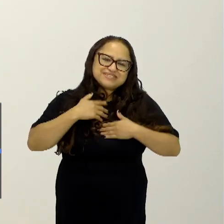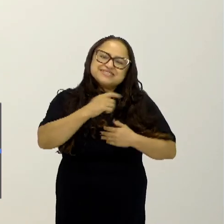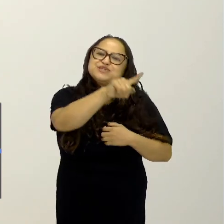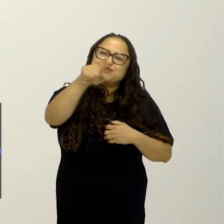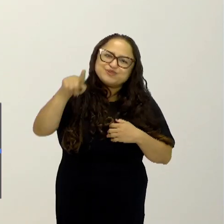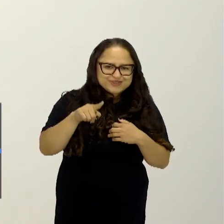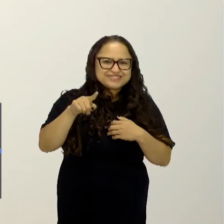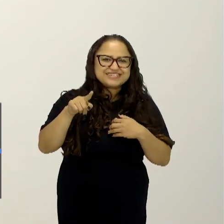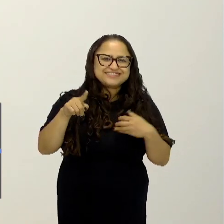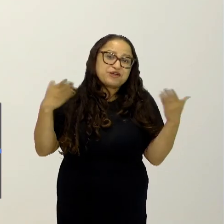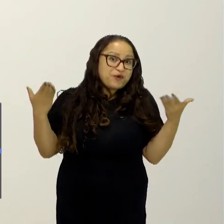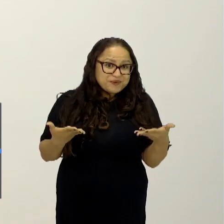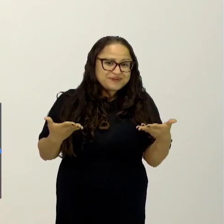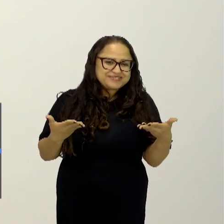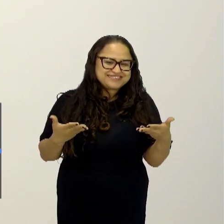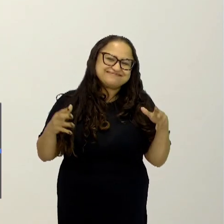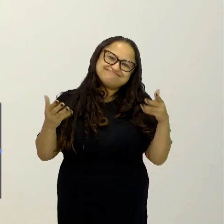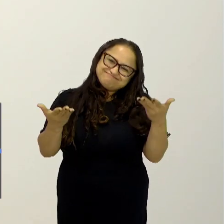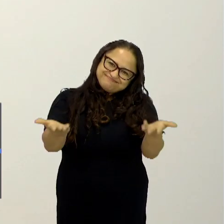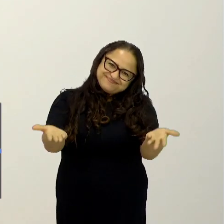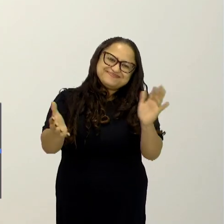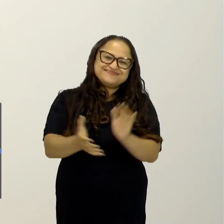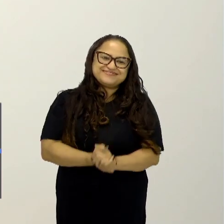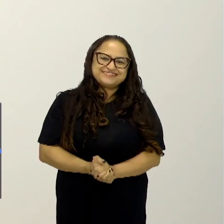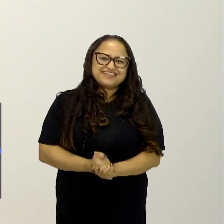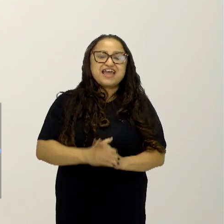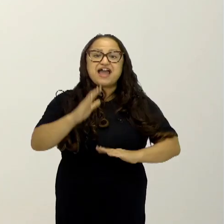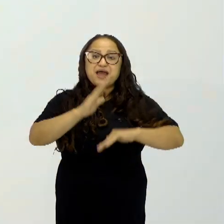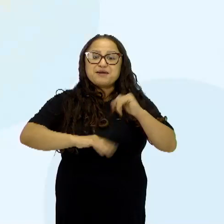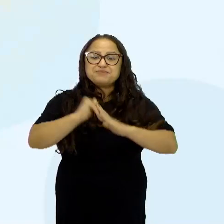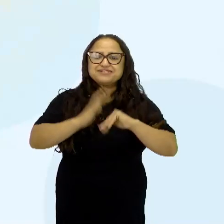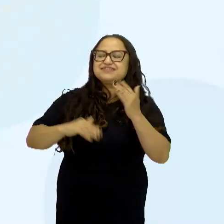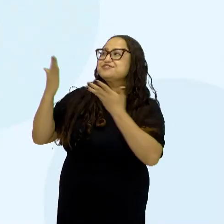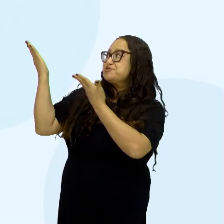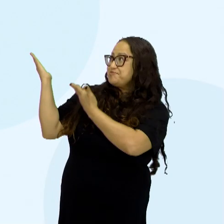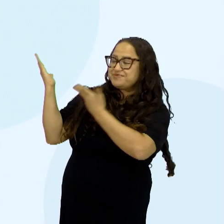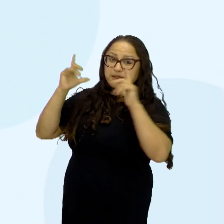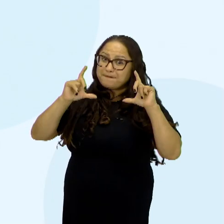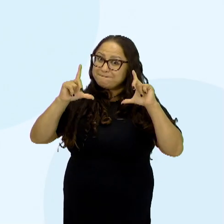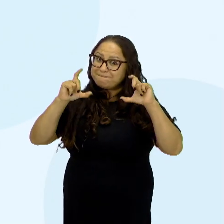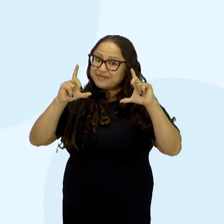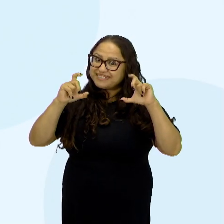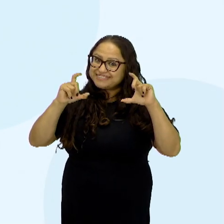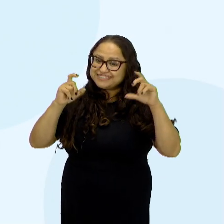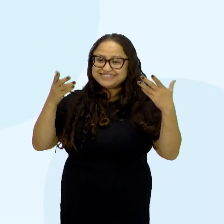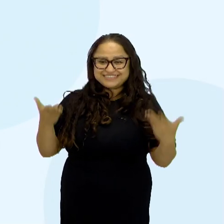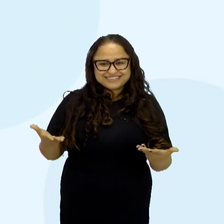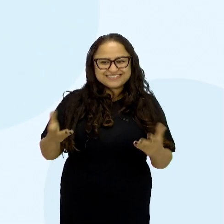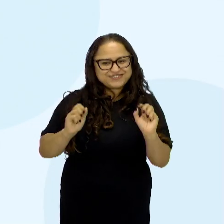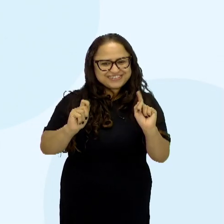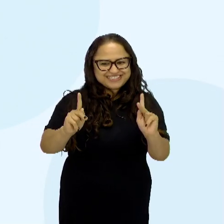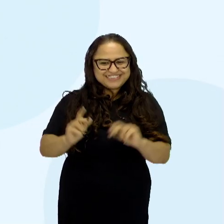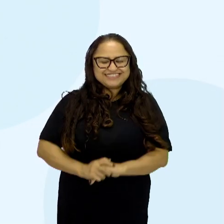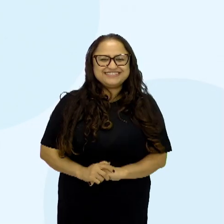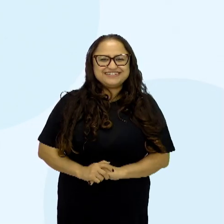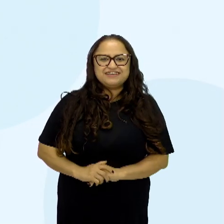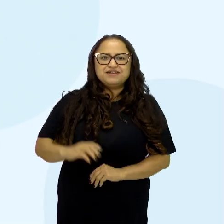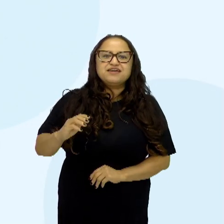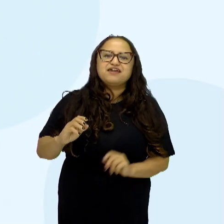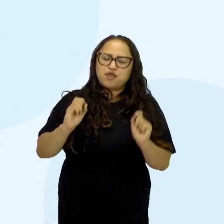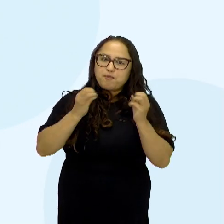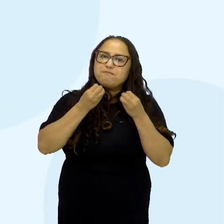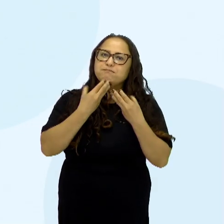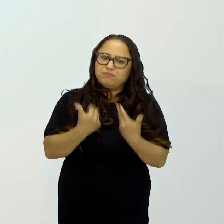com vocês, gente. Então, é isso, né? Habilidade essencial, apareceu na tela aí, deu tempo. Printa, tá? Essencial e de